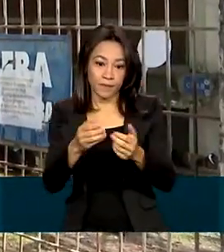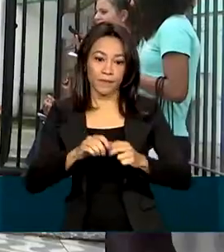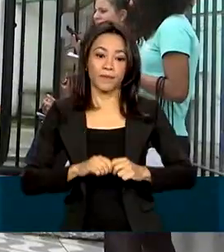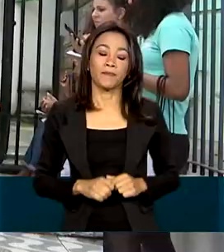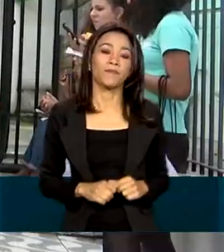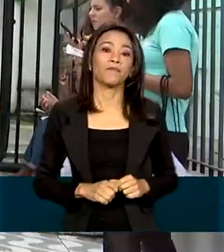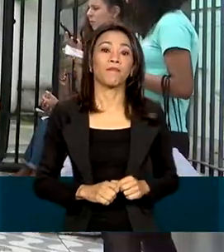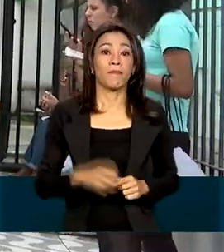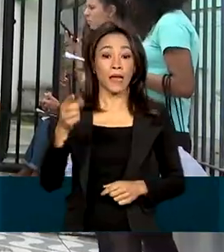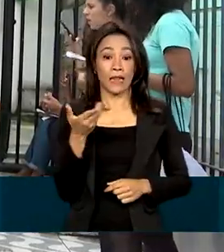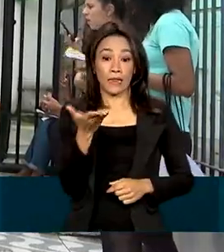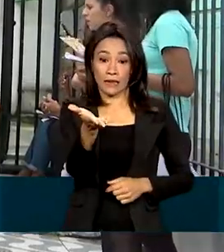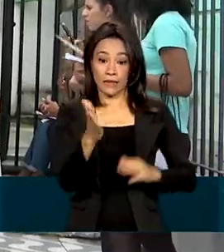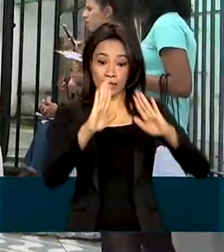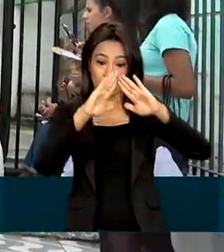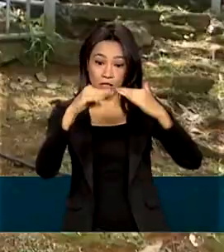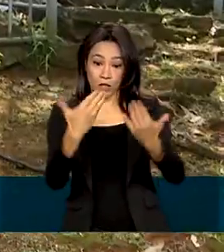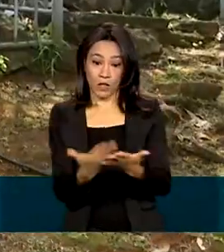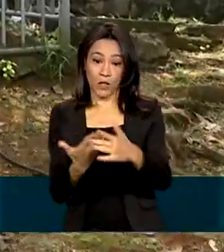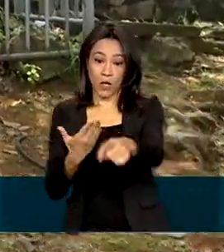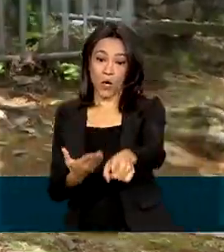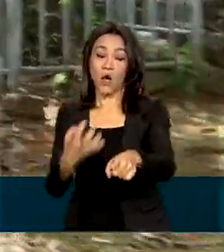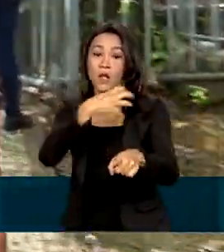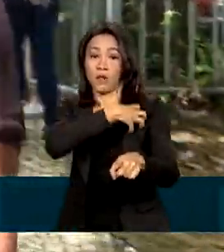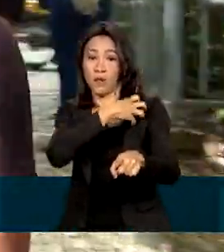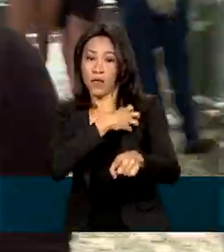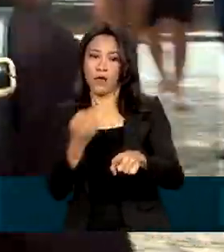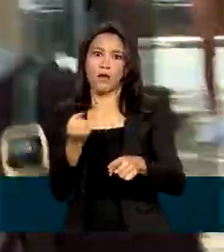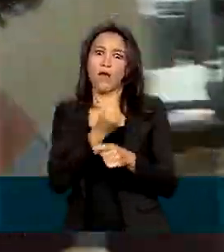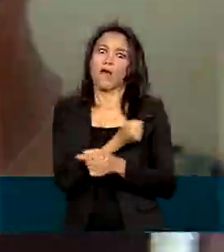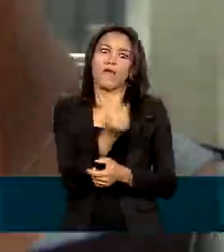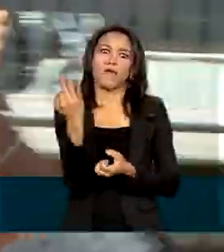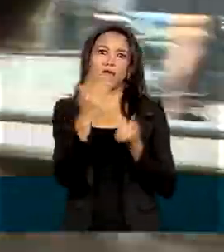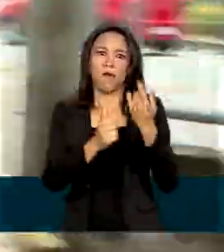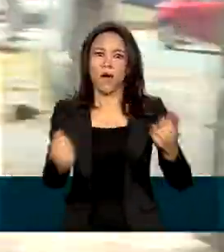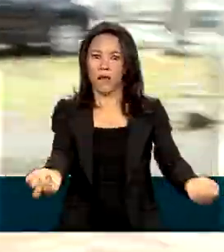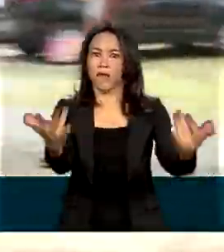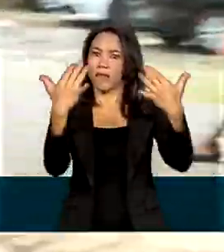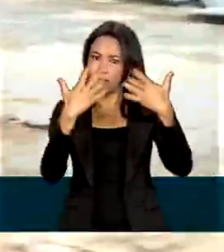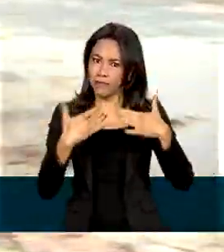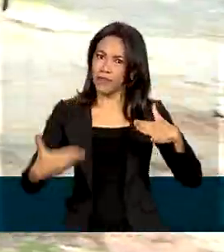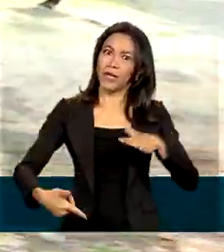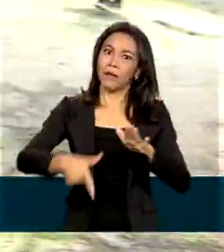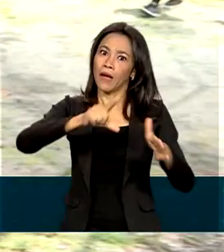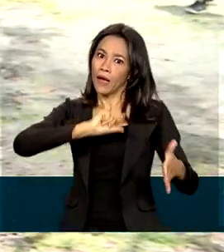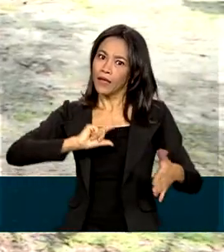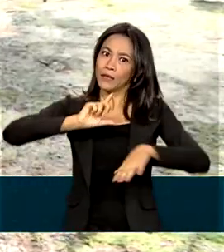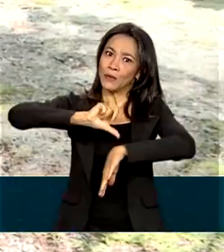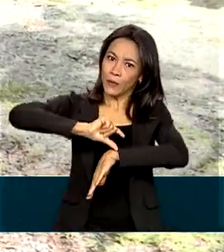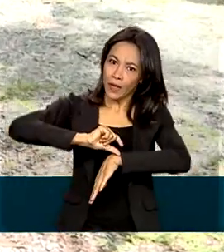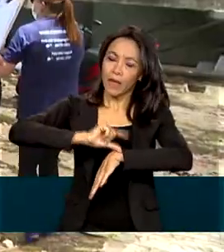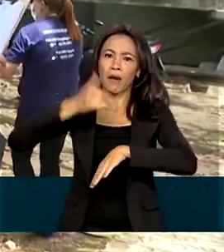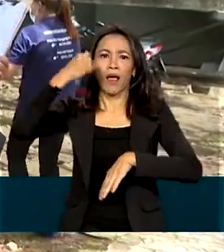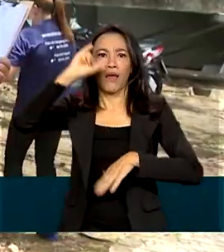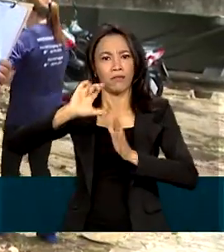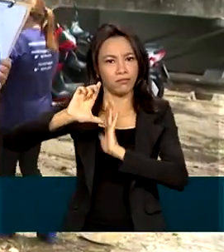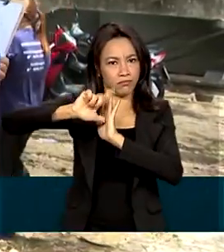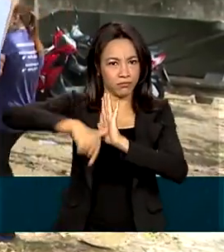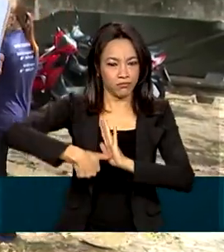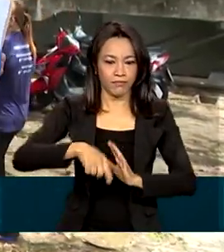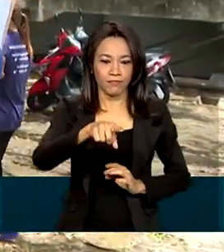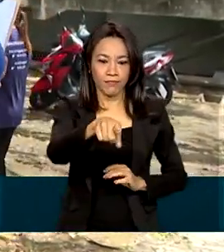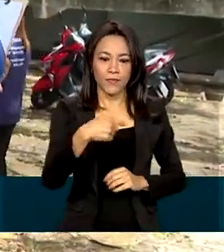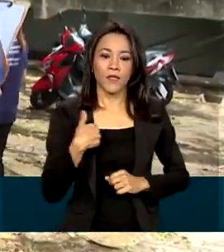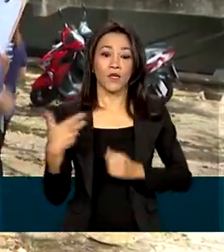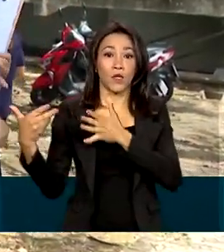Médio. Nessa escola da Bahia, muitos estudantes chegaram com antecedência para evitar atrasos. Eu me programei